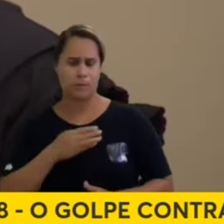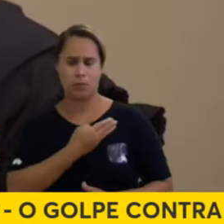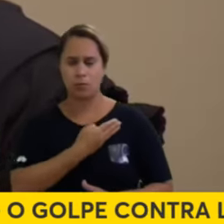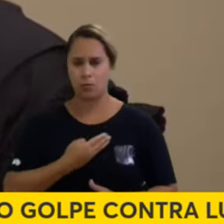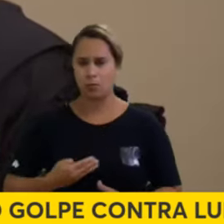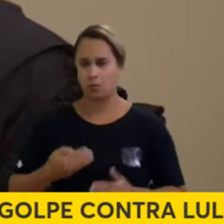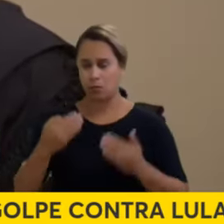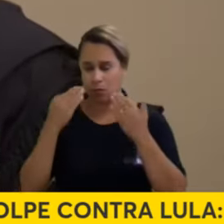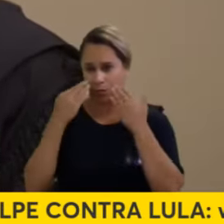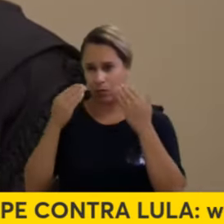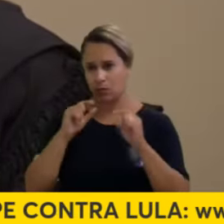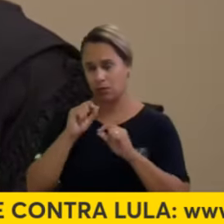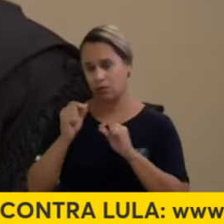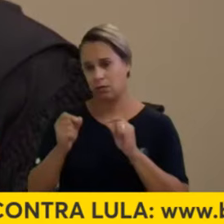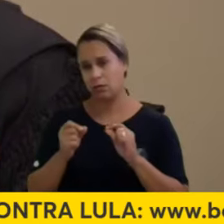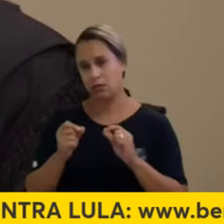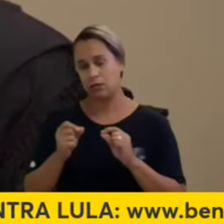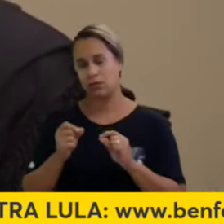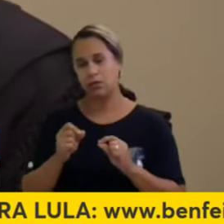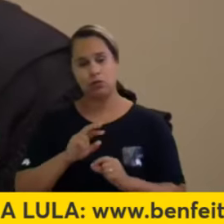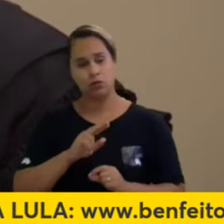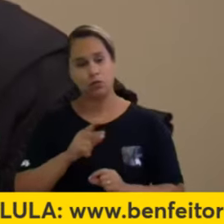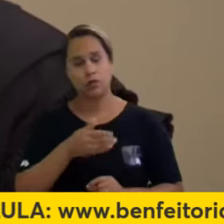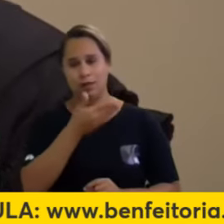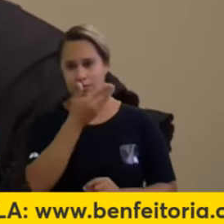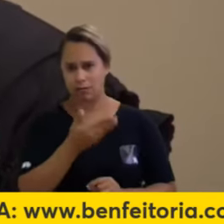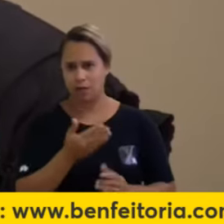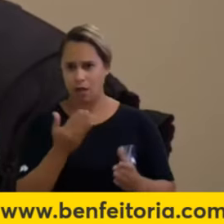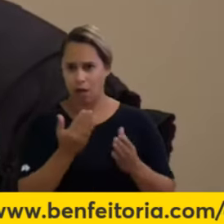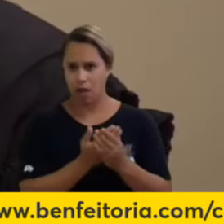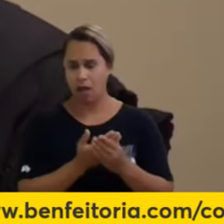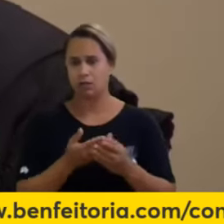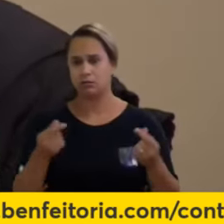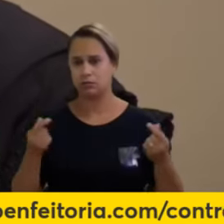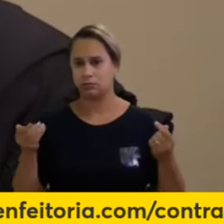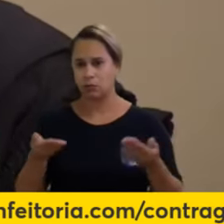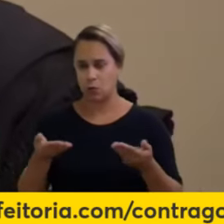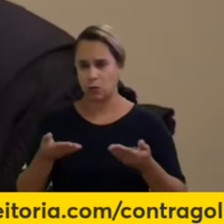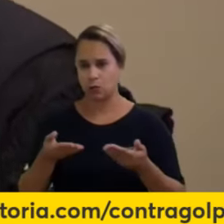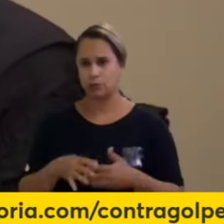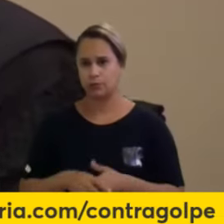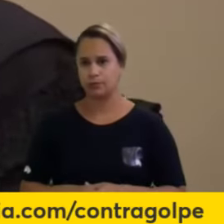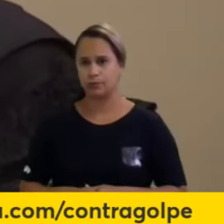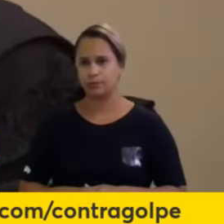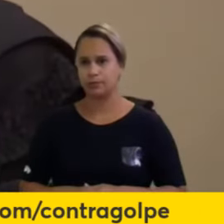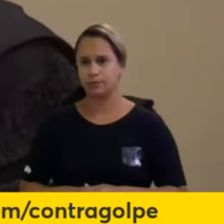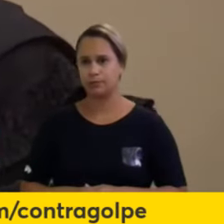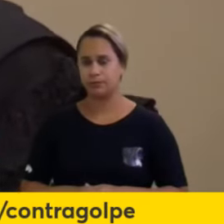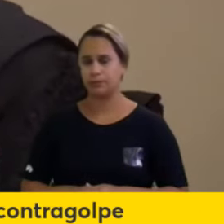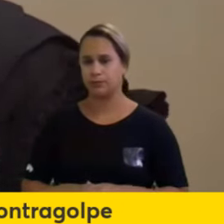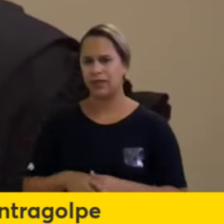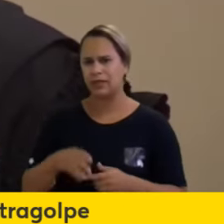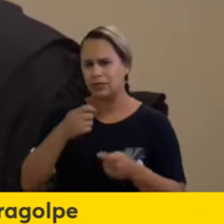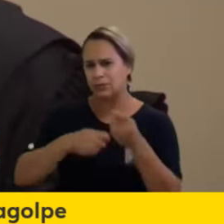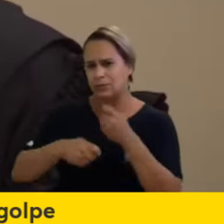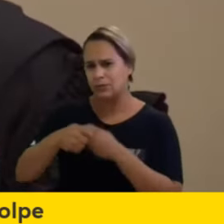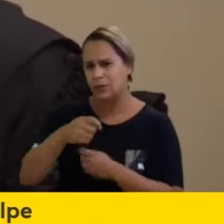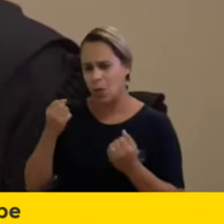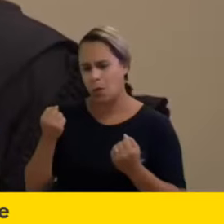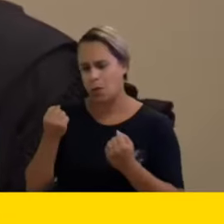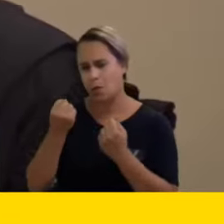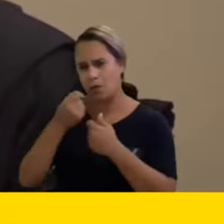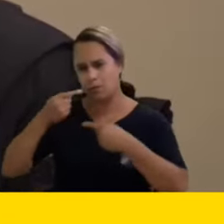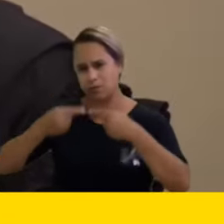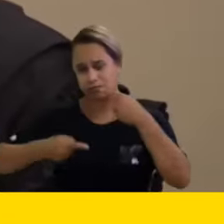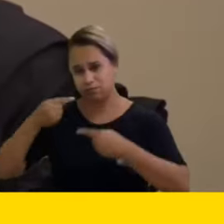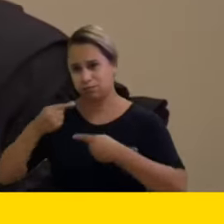isonomia que não é o caso aqui e com figura também abuso de poder econmico a negociação de apoio político mediante oferecimento de vantagens